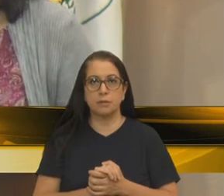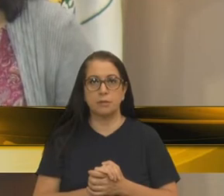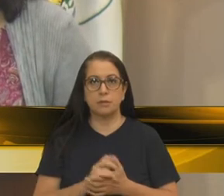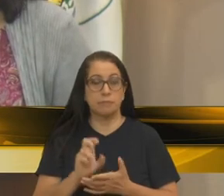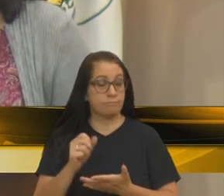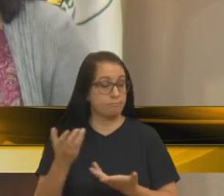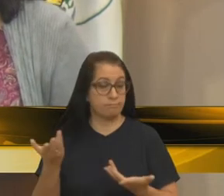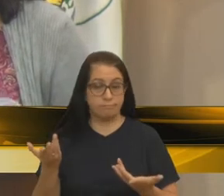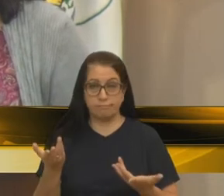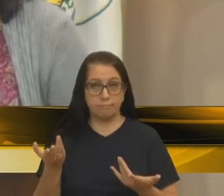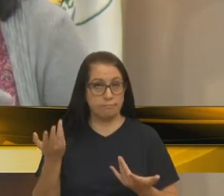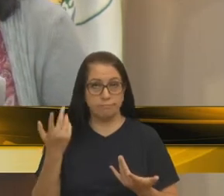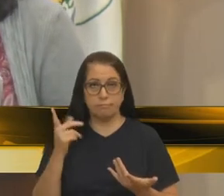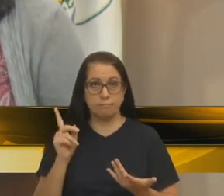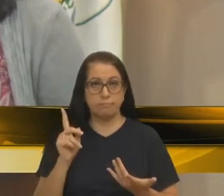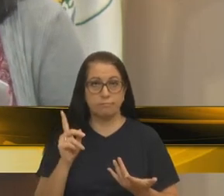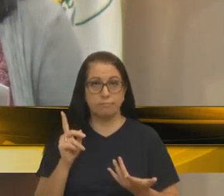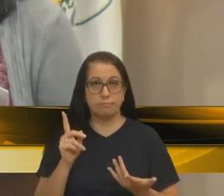Sim, ninguém estaria...